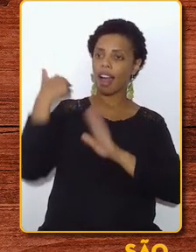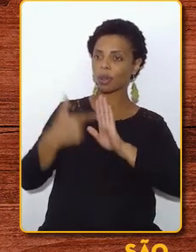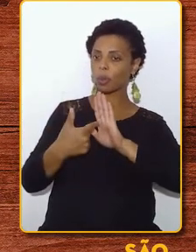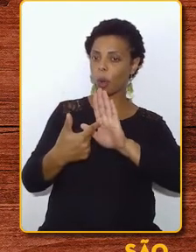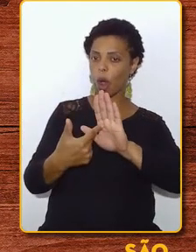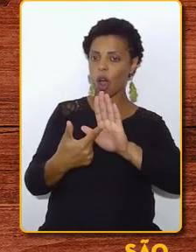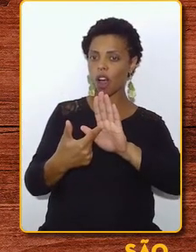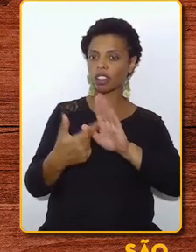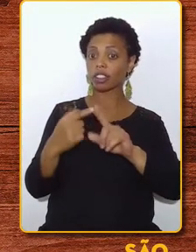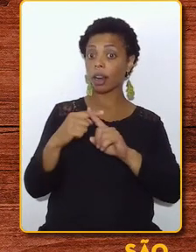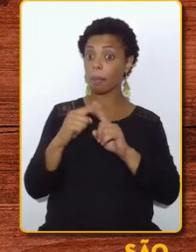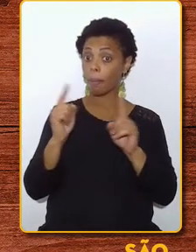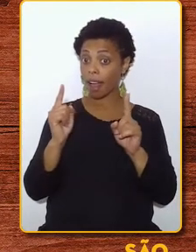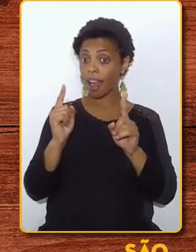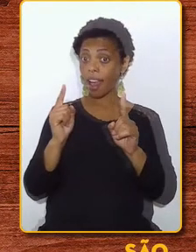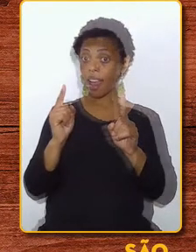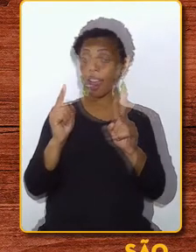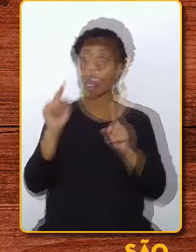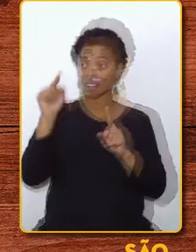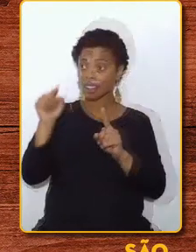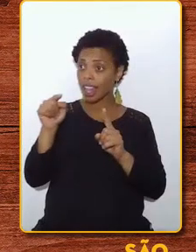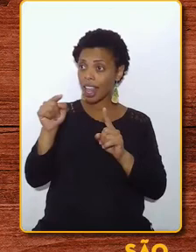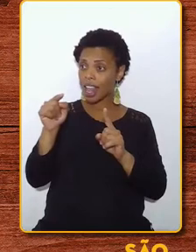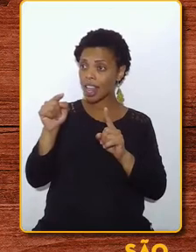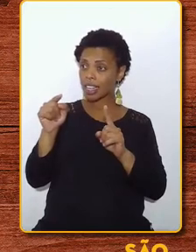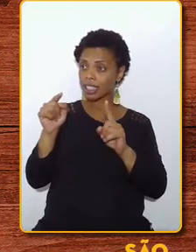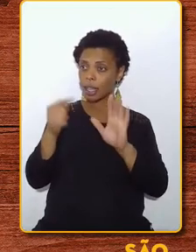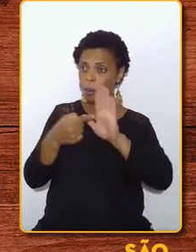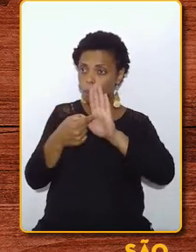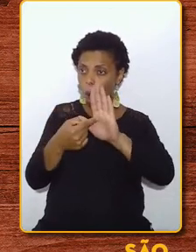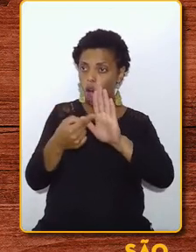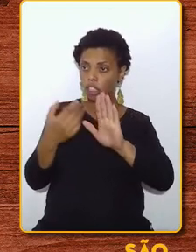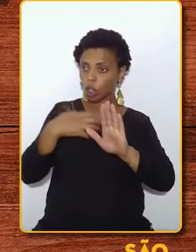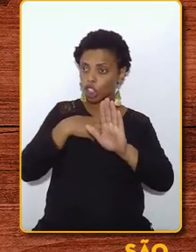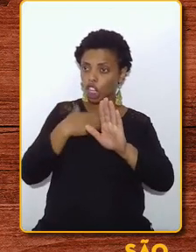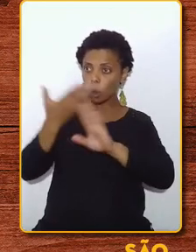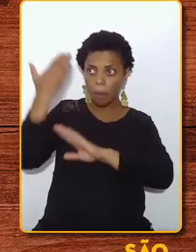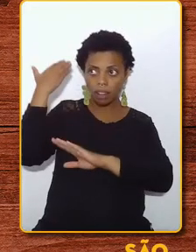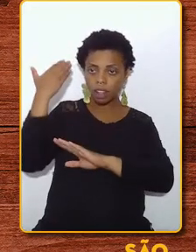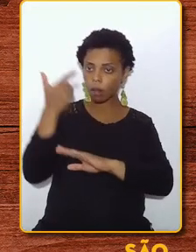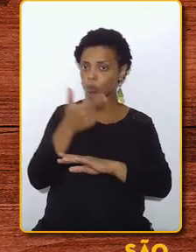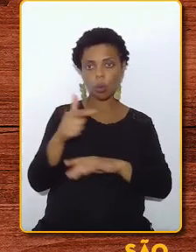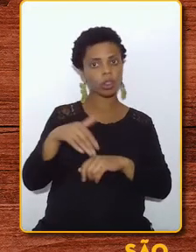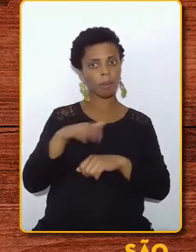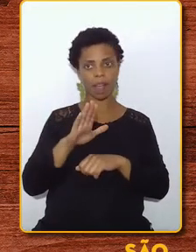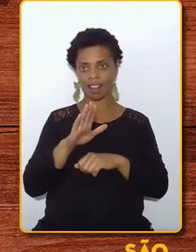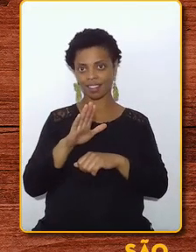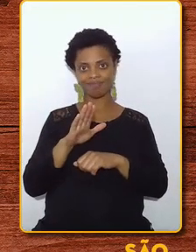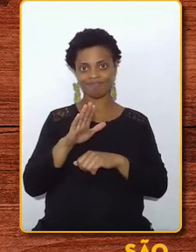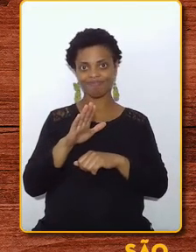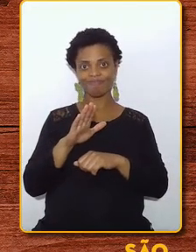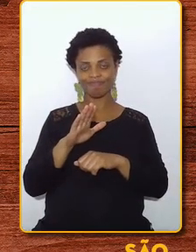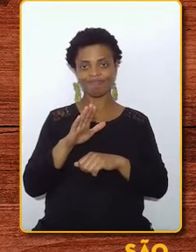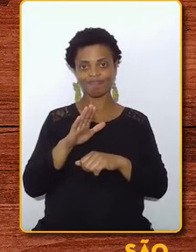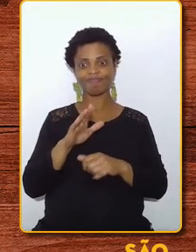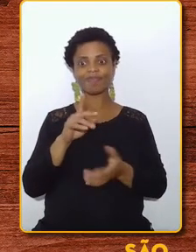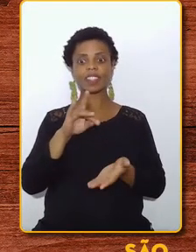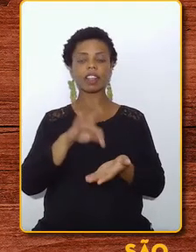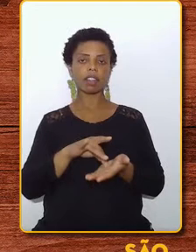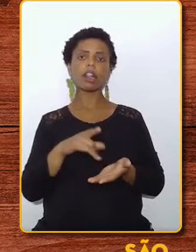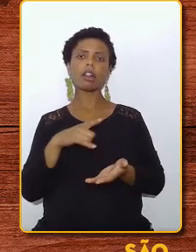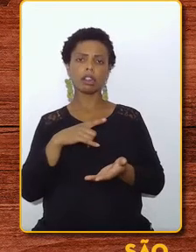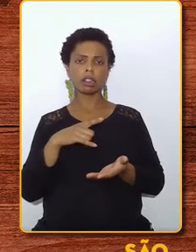grande parte, já não existe mais. É verdade que ainda há essa diversidade